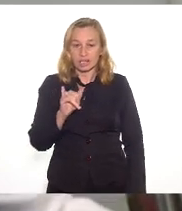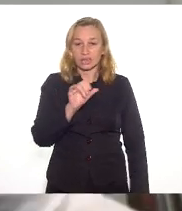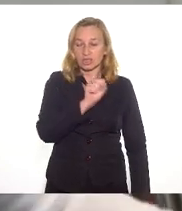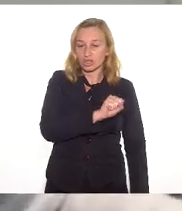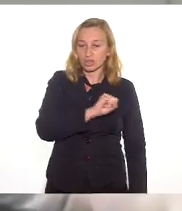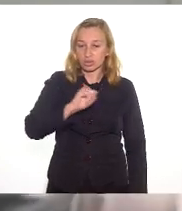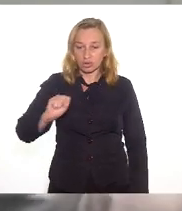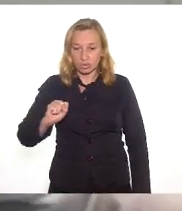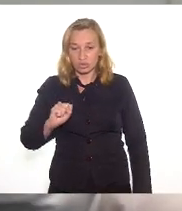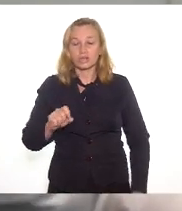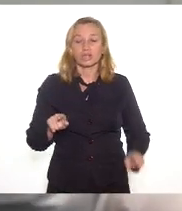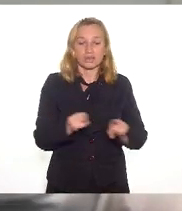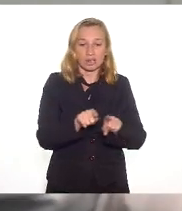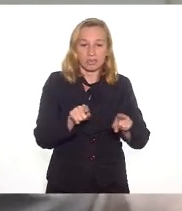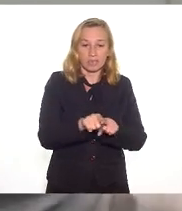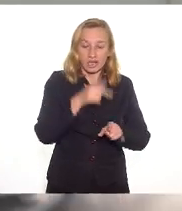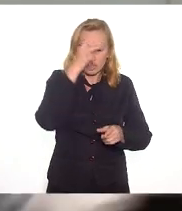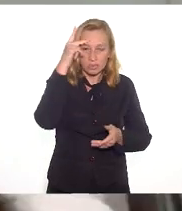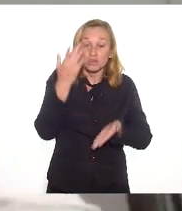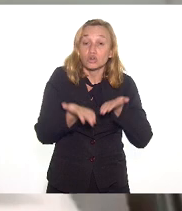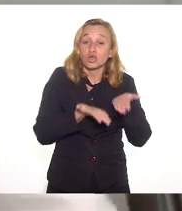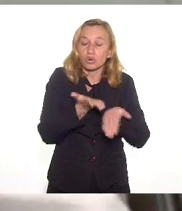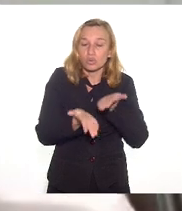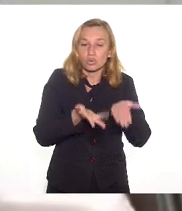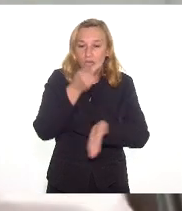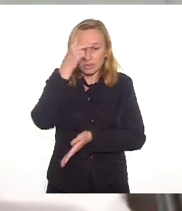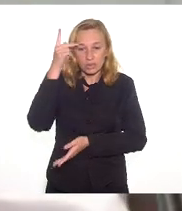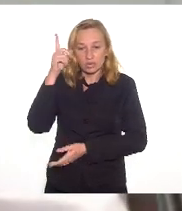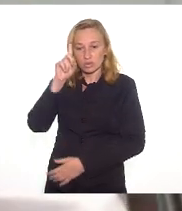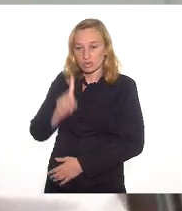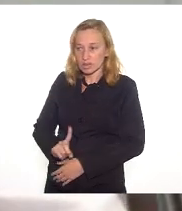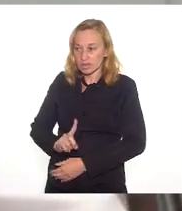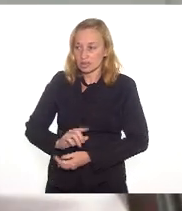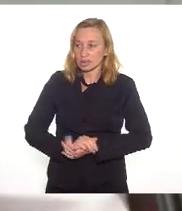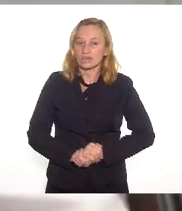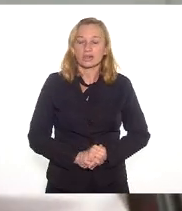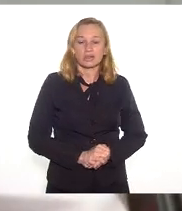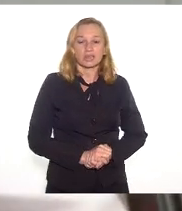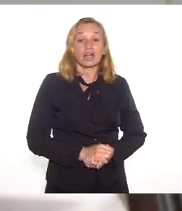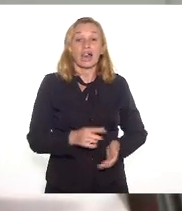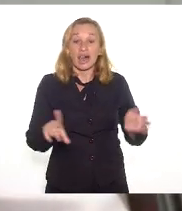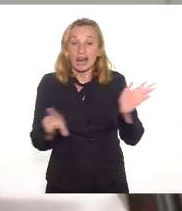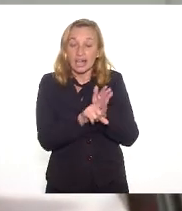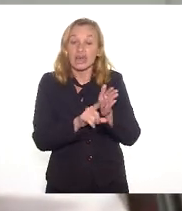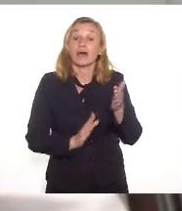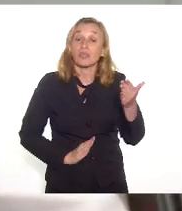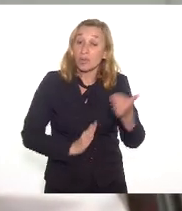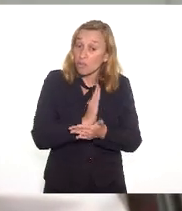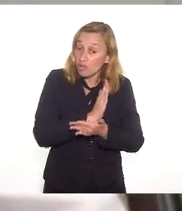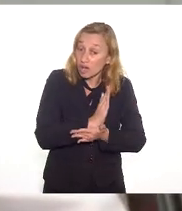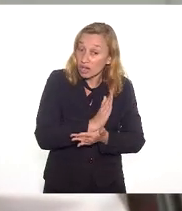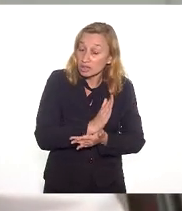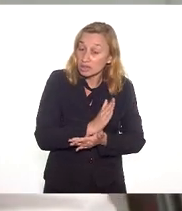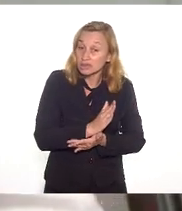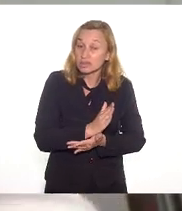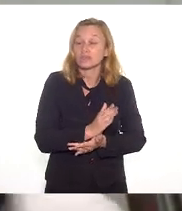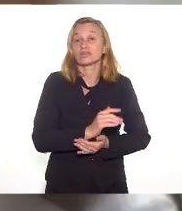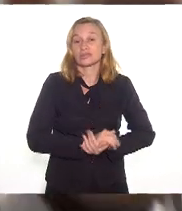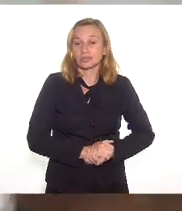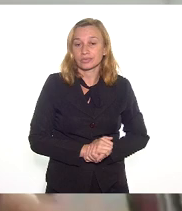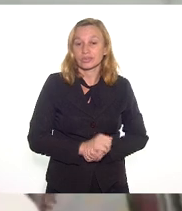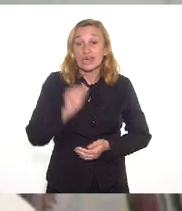e os cuidadores de pessoas com deficiência. A lei foi aprovada, ela ganhou uma